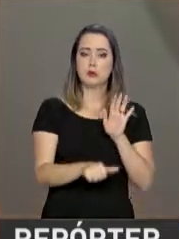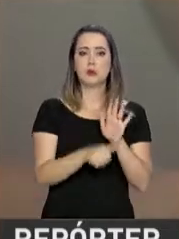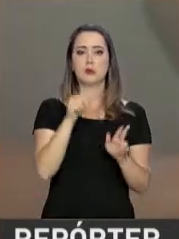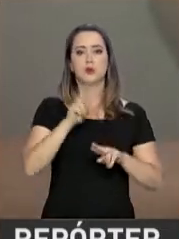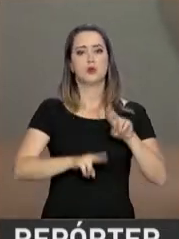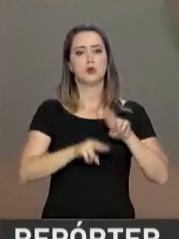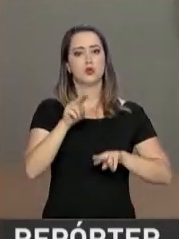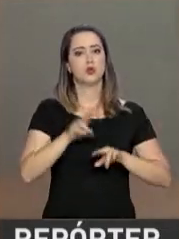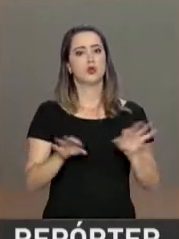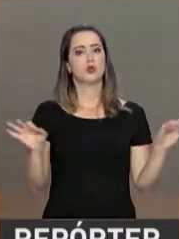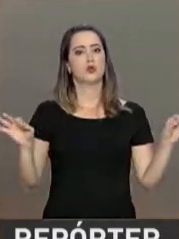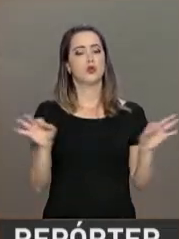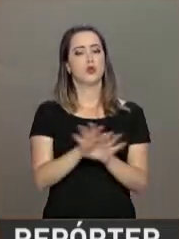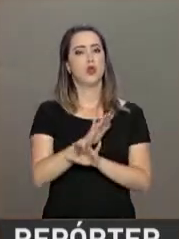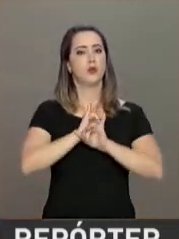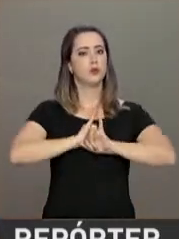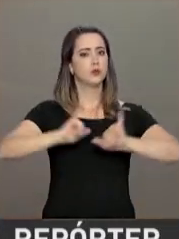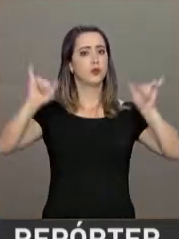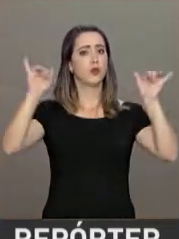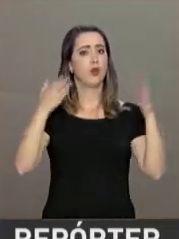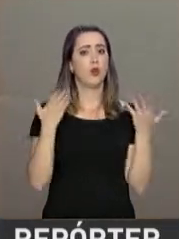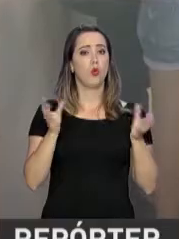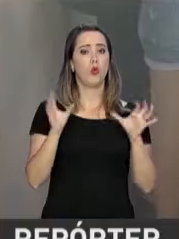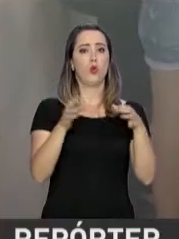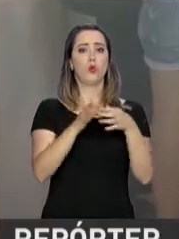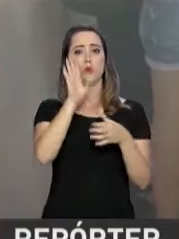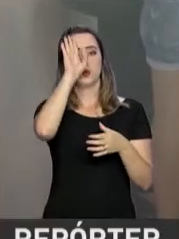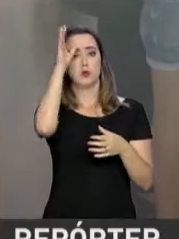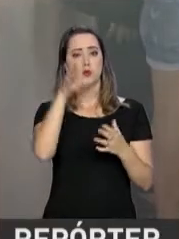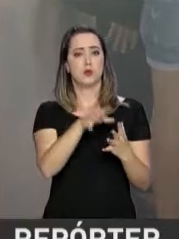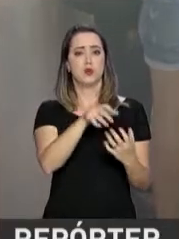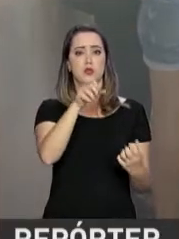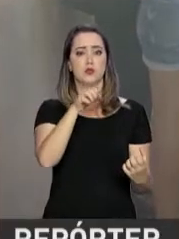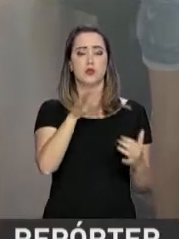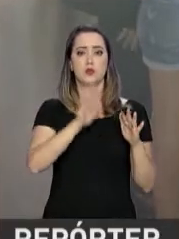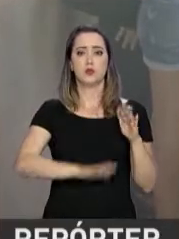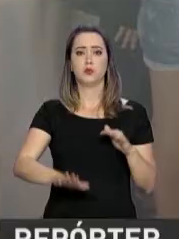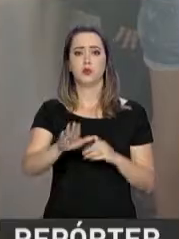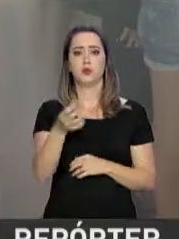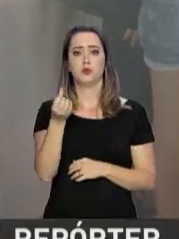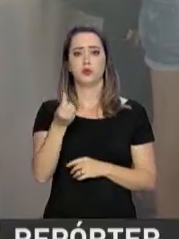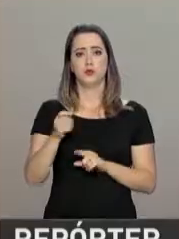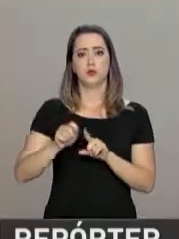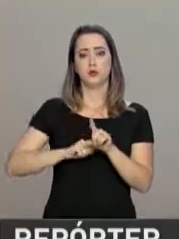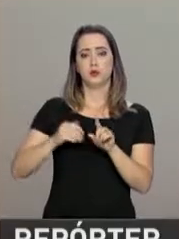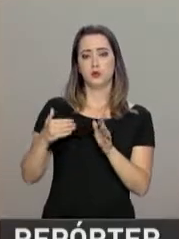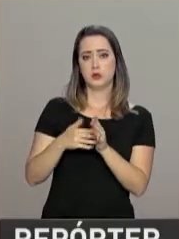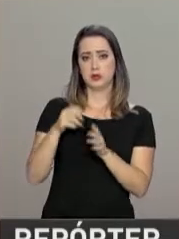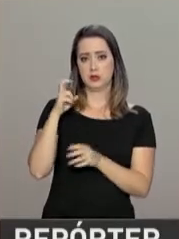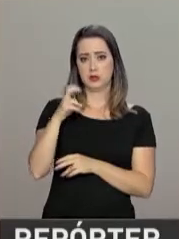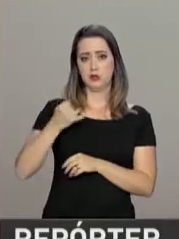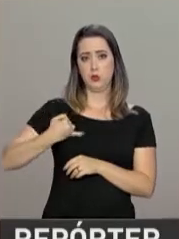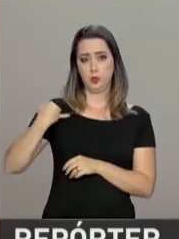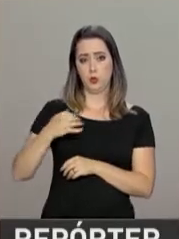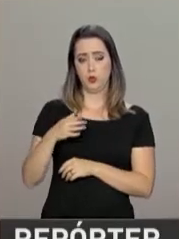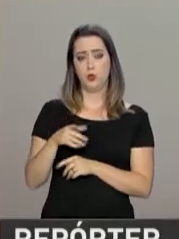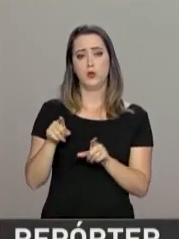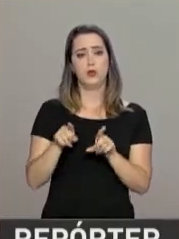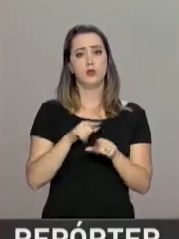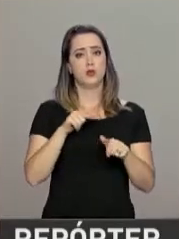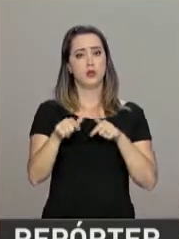junho quando acaba a campanha os grupos prioritários são idosos crianças de seis meses a cinco anos de idade